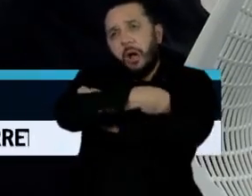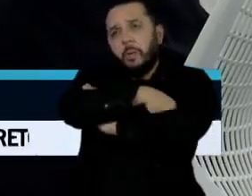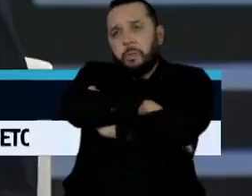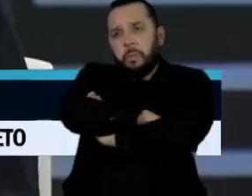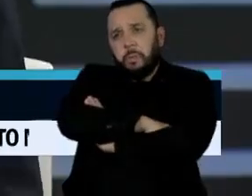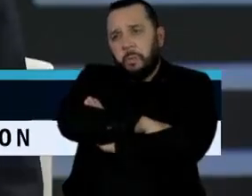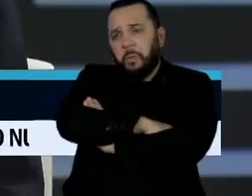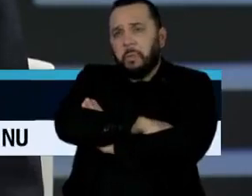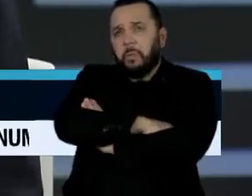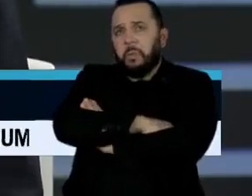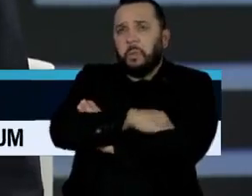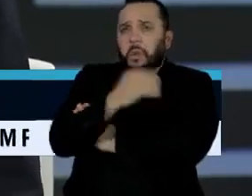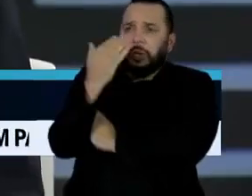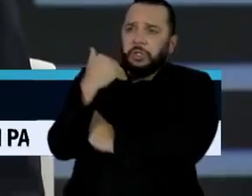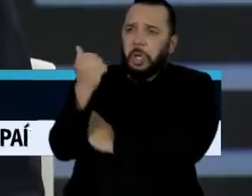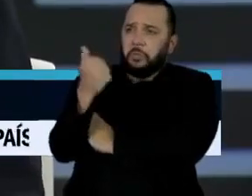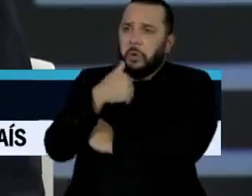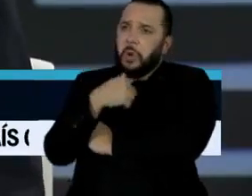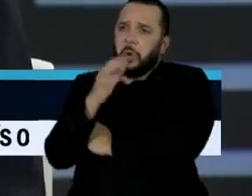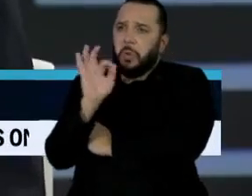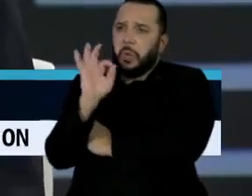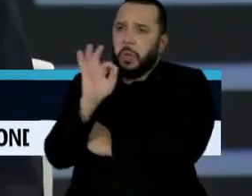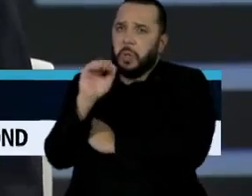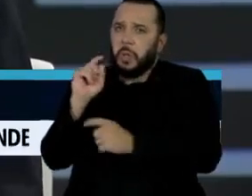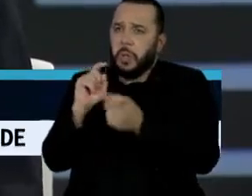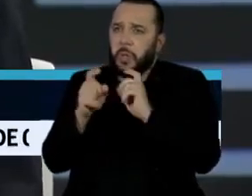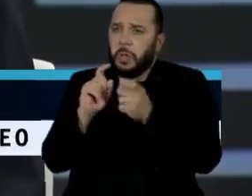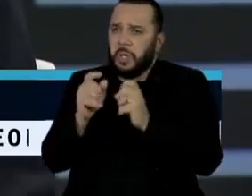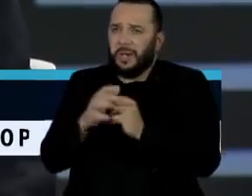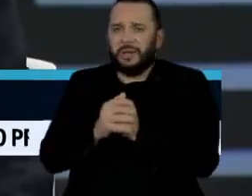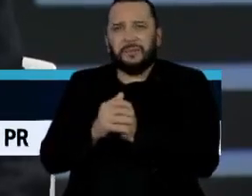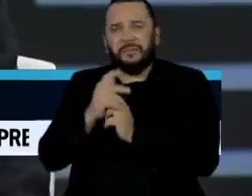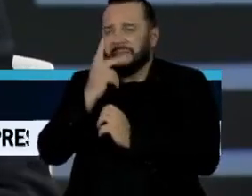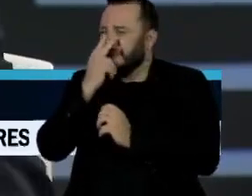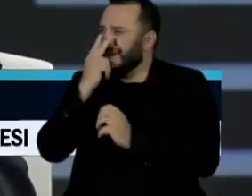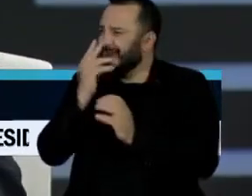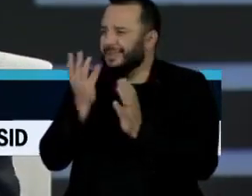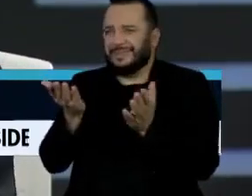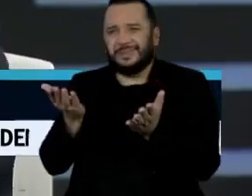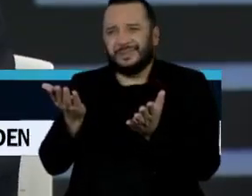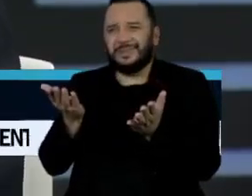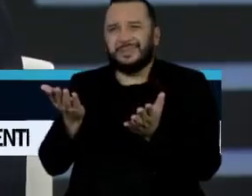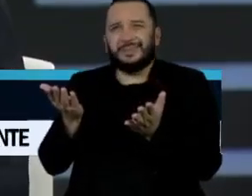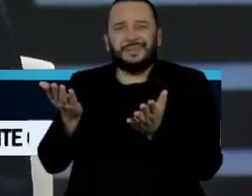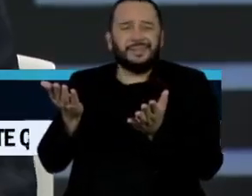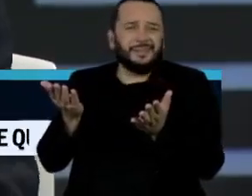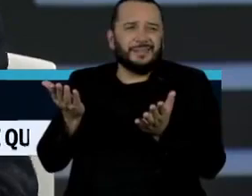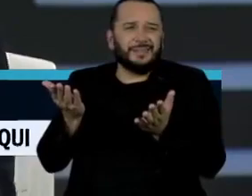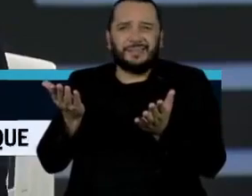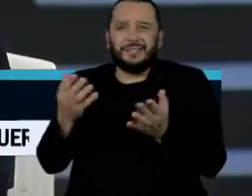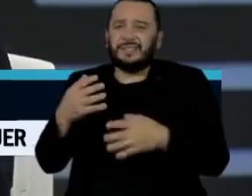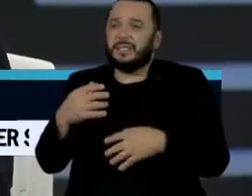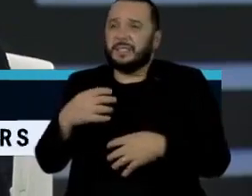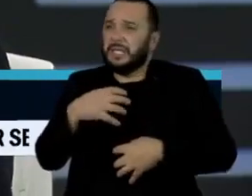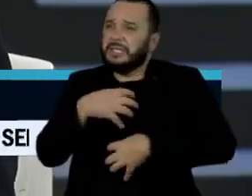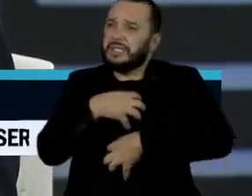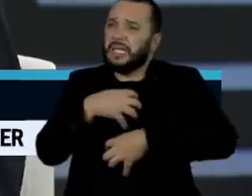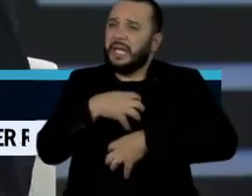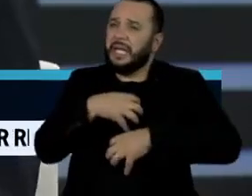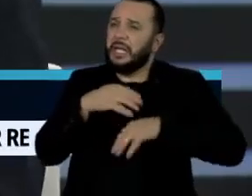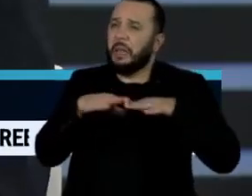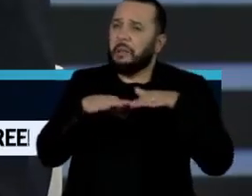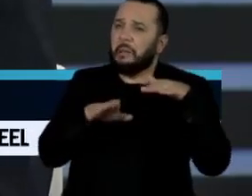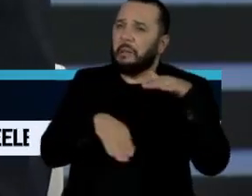parece uma coisa meio de ego não sei se eu se eu estou sendo exagerada parece uma coisa de alguém que um se sente grande o